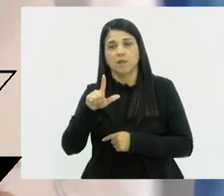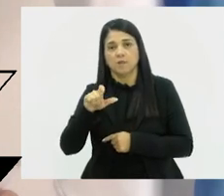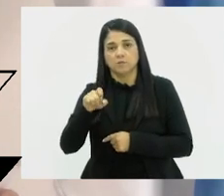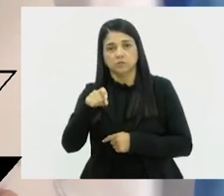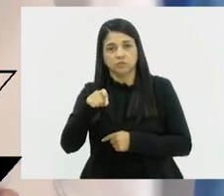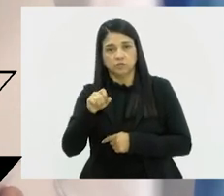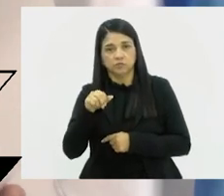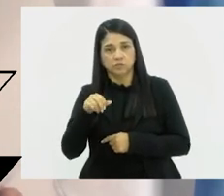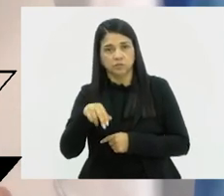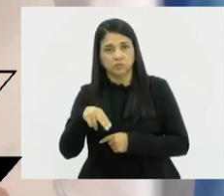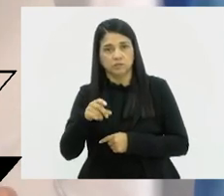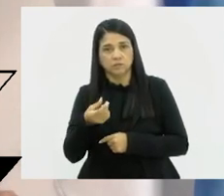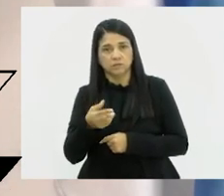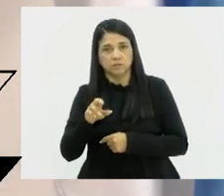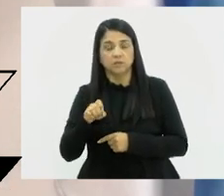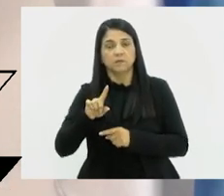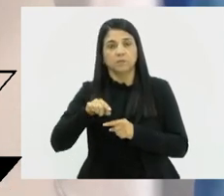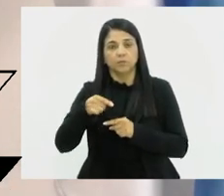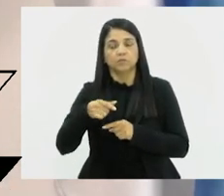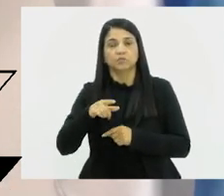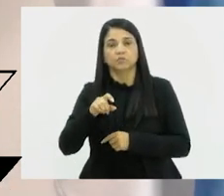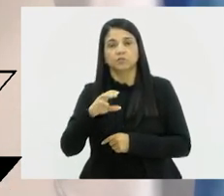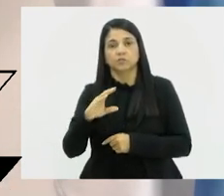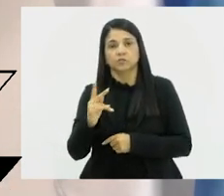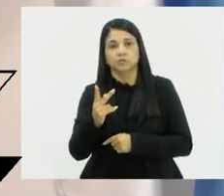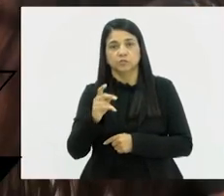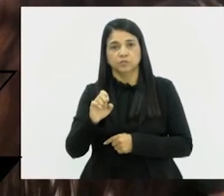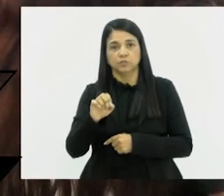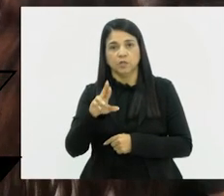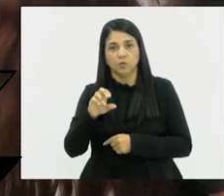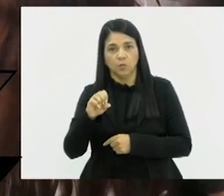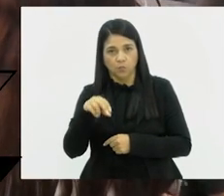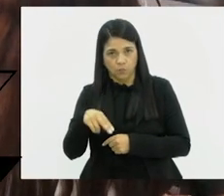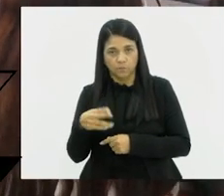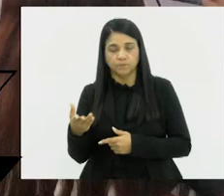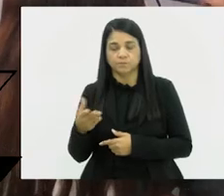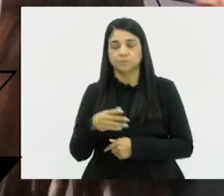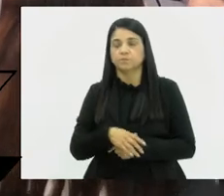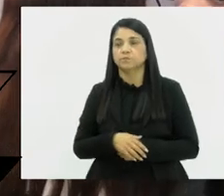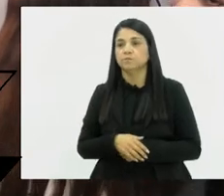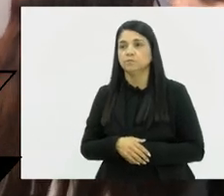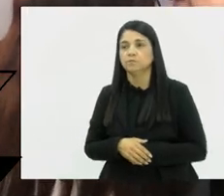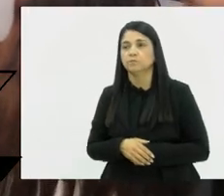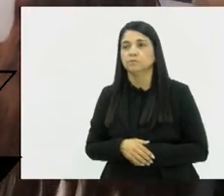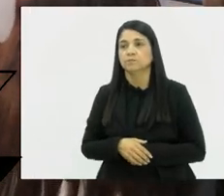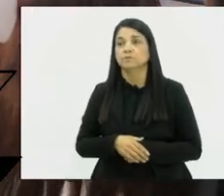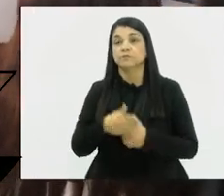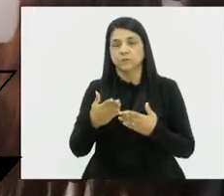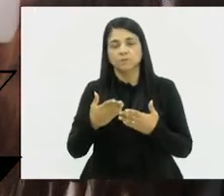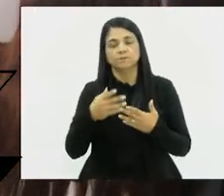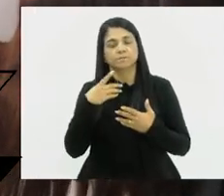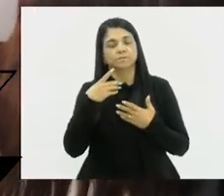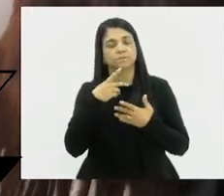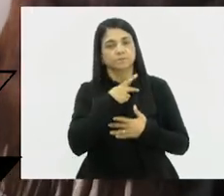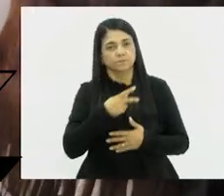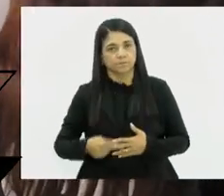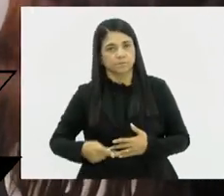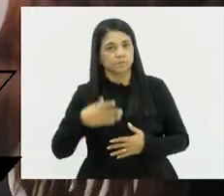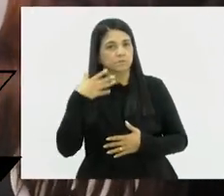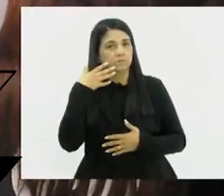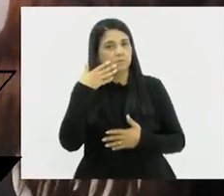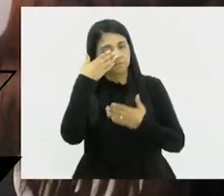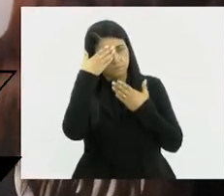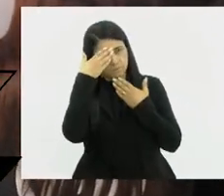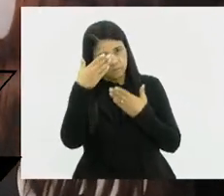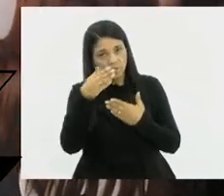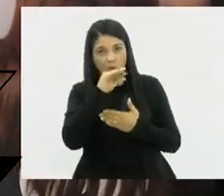e para Sharon Moraes. Deputado Chico Machado. Senhor presidente, quero agradecer a